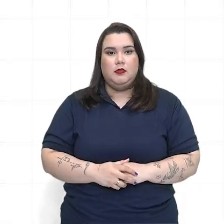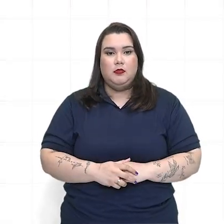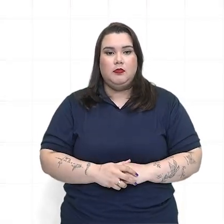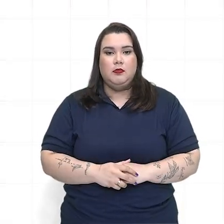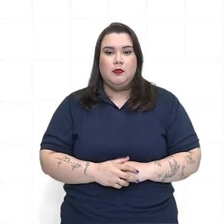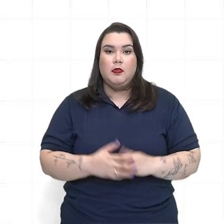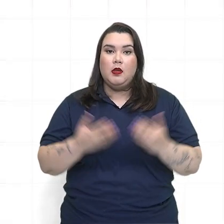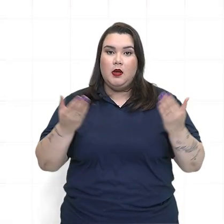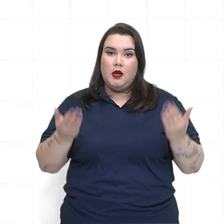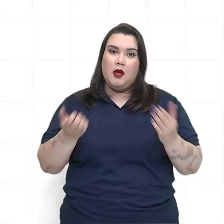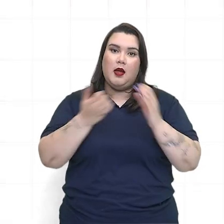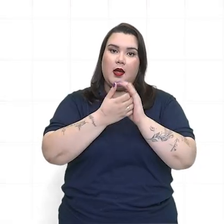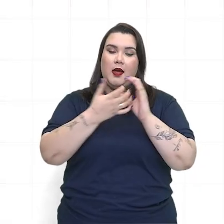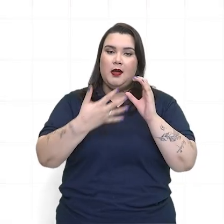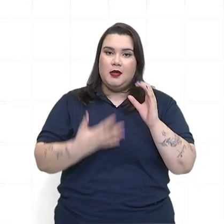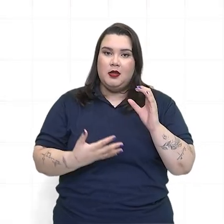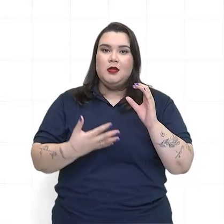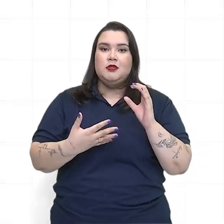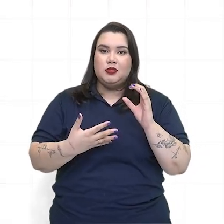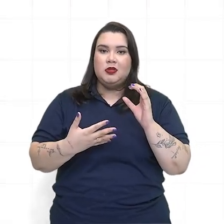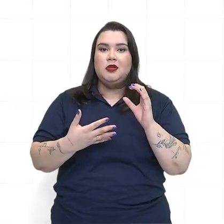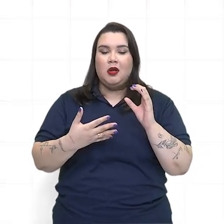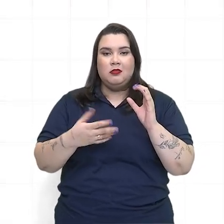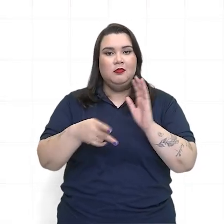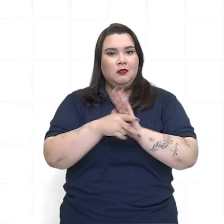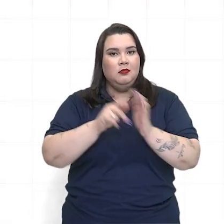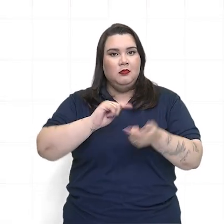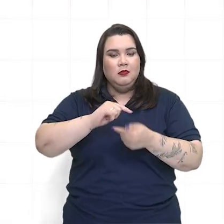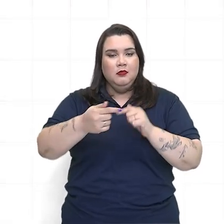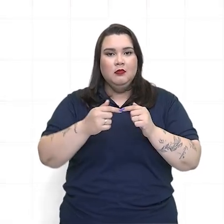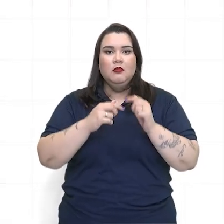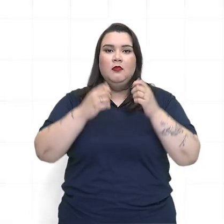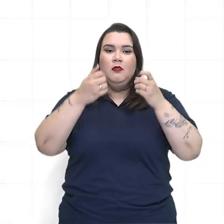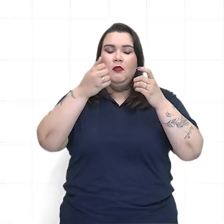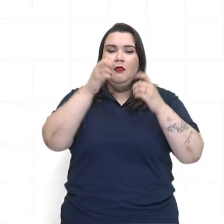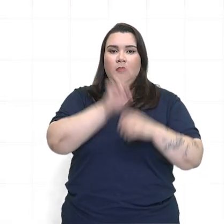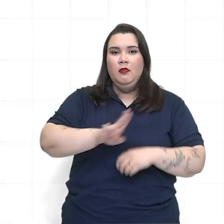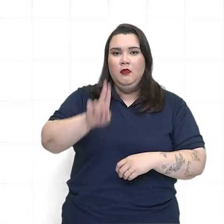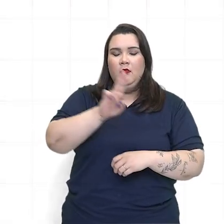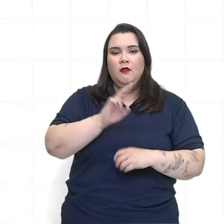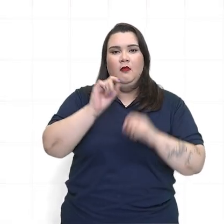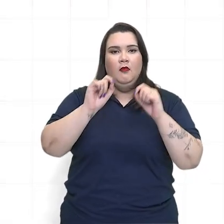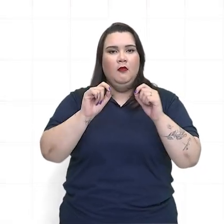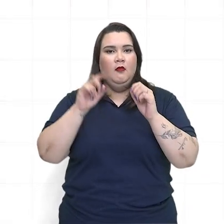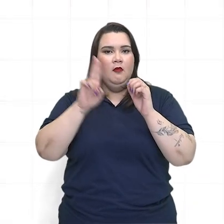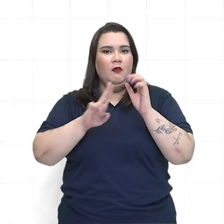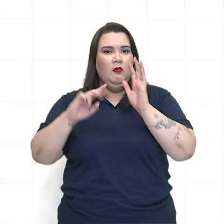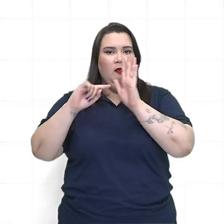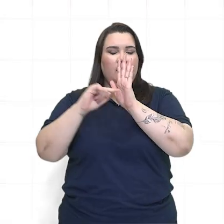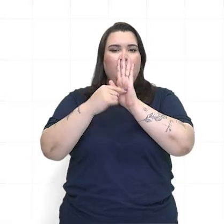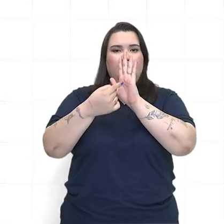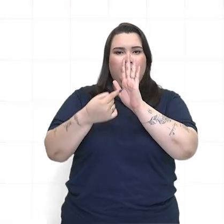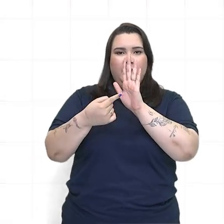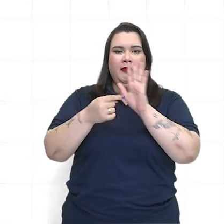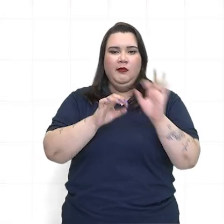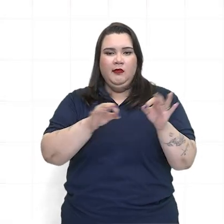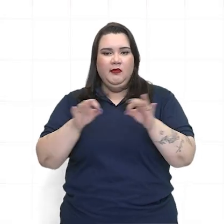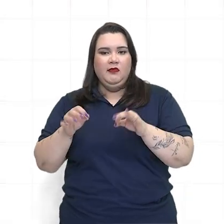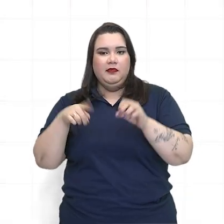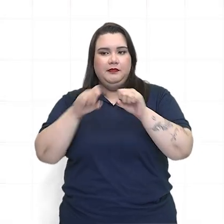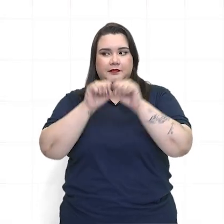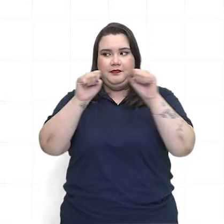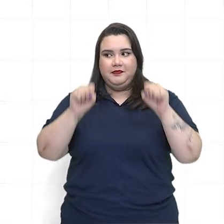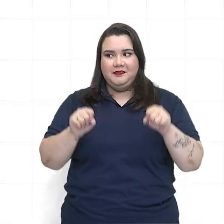por um ente geométrico chamado de ponto. E isso pode ser descrito na tua cabeça, certo? Como sendo um sistema